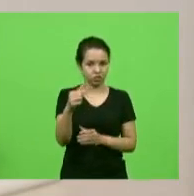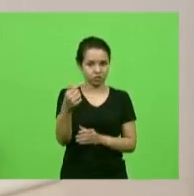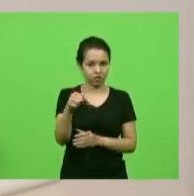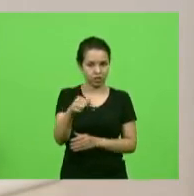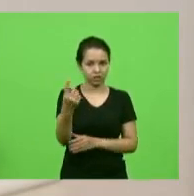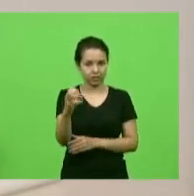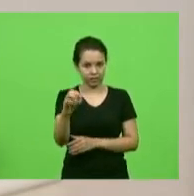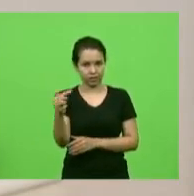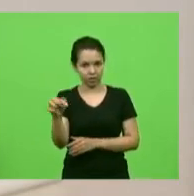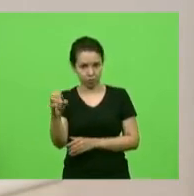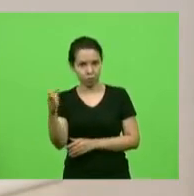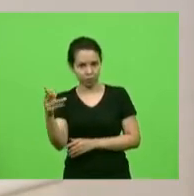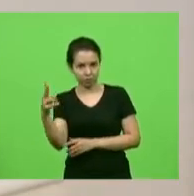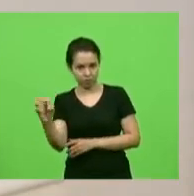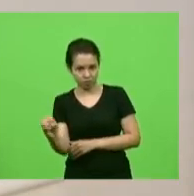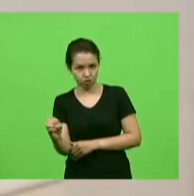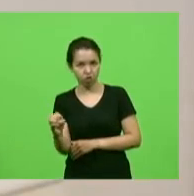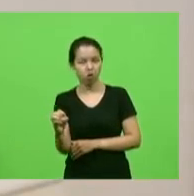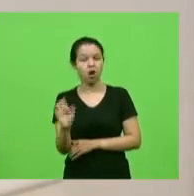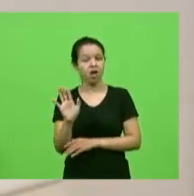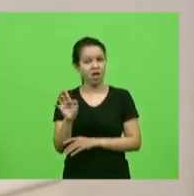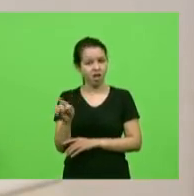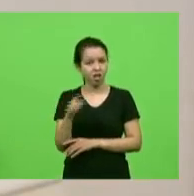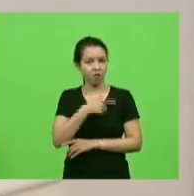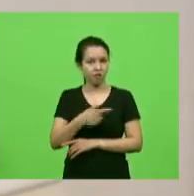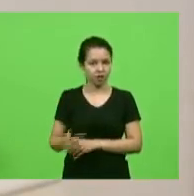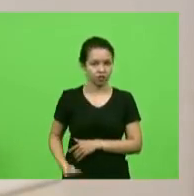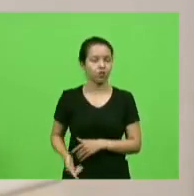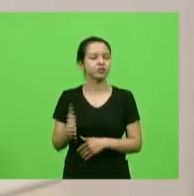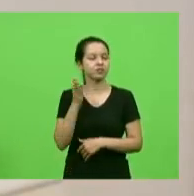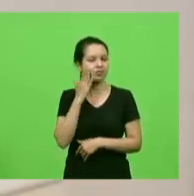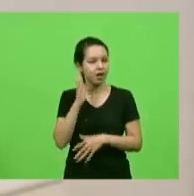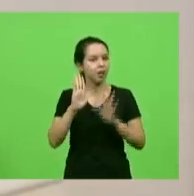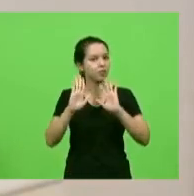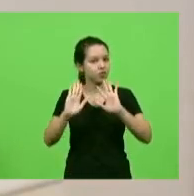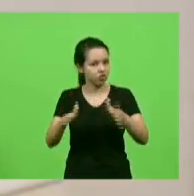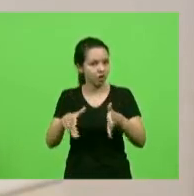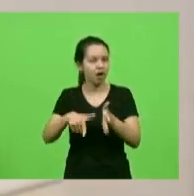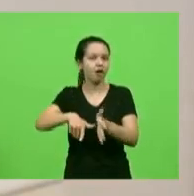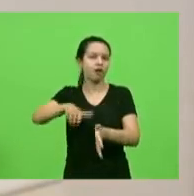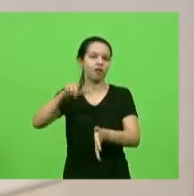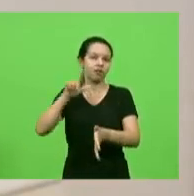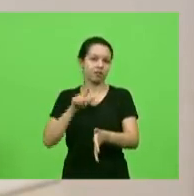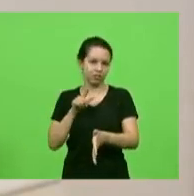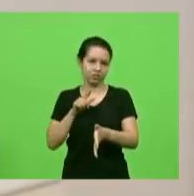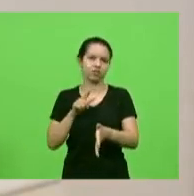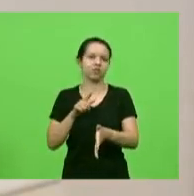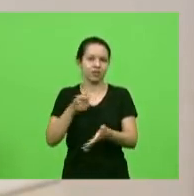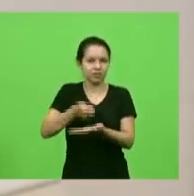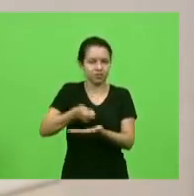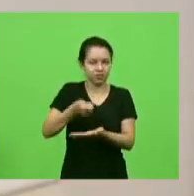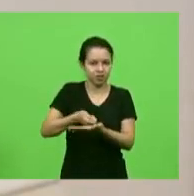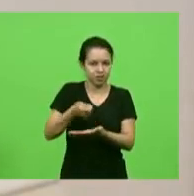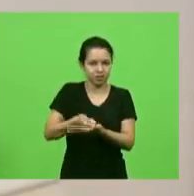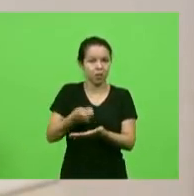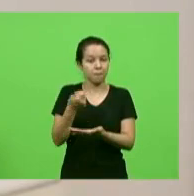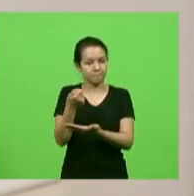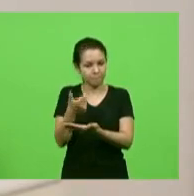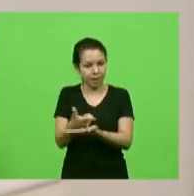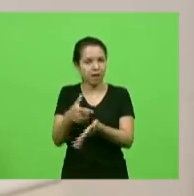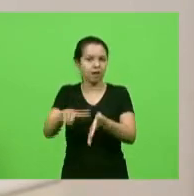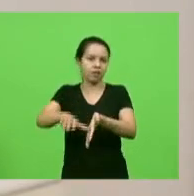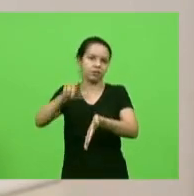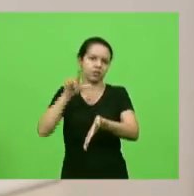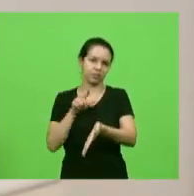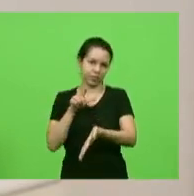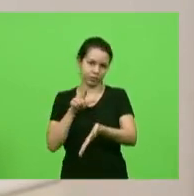da exigência de pagamento antecipado para aquisição dos ventiladores pulmonares. Alguns dias depois, no dia 31